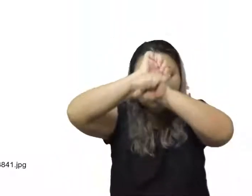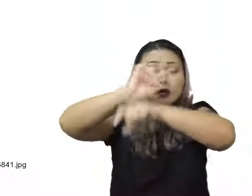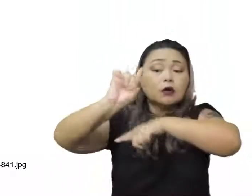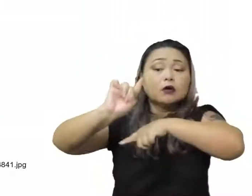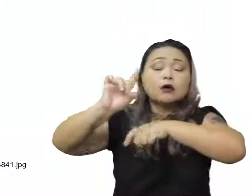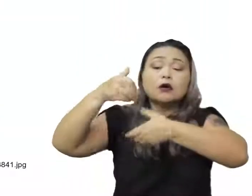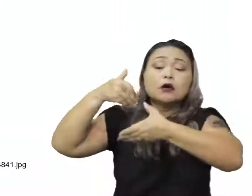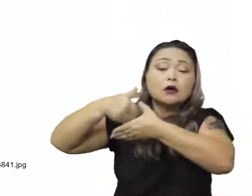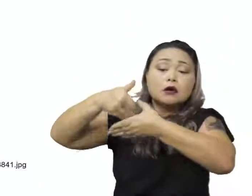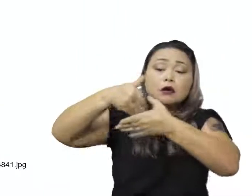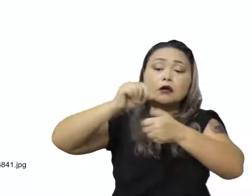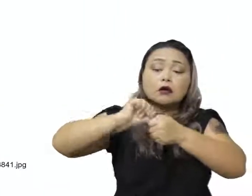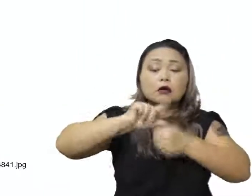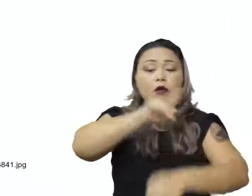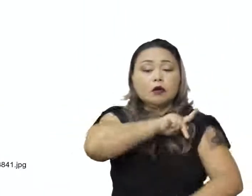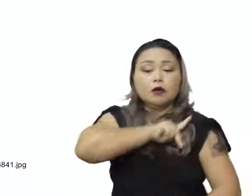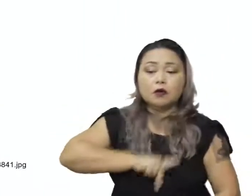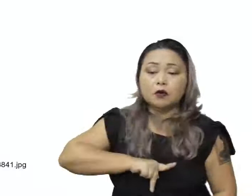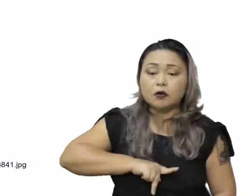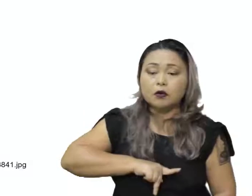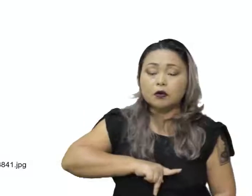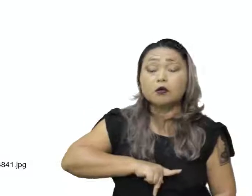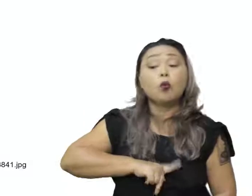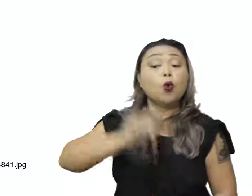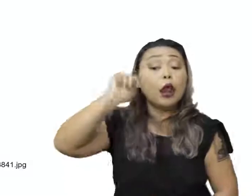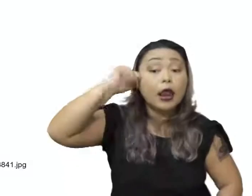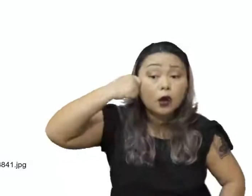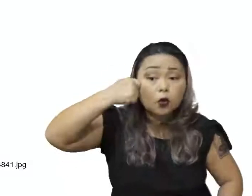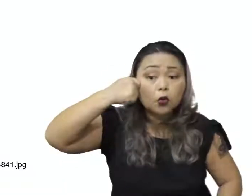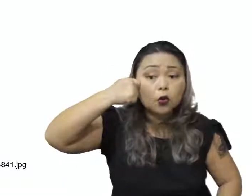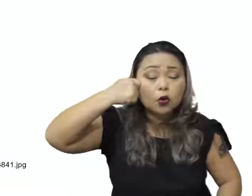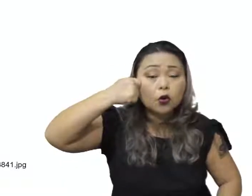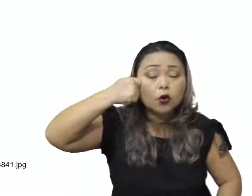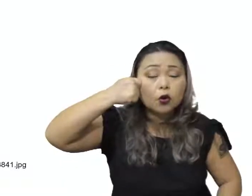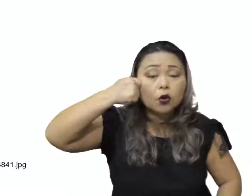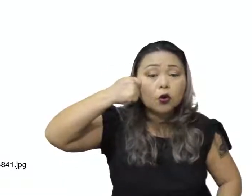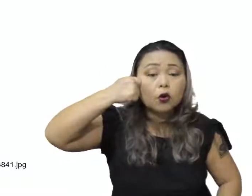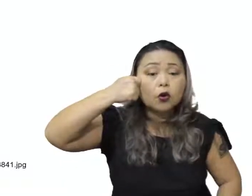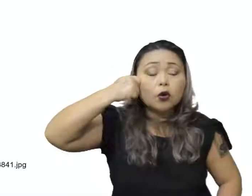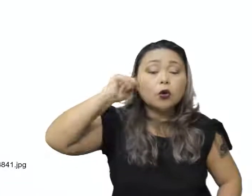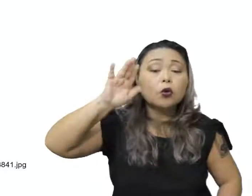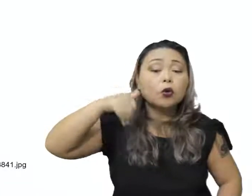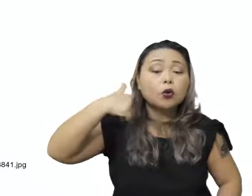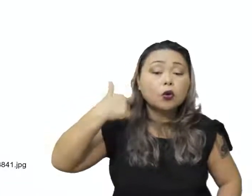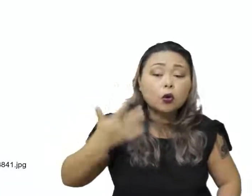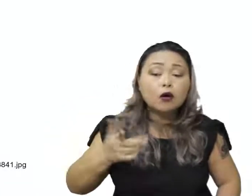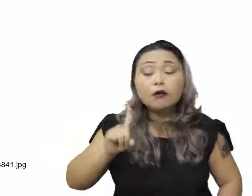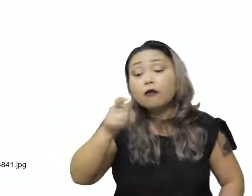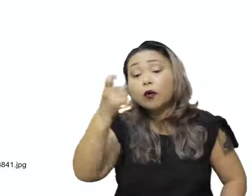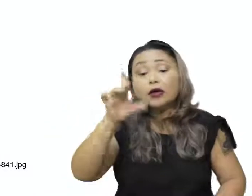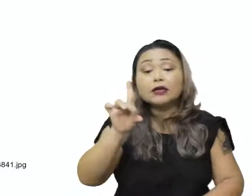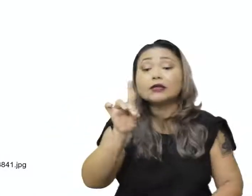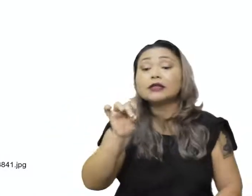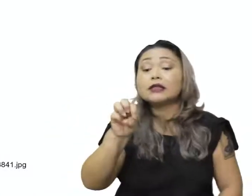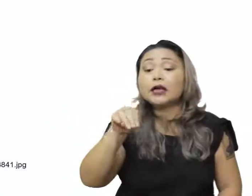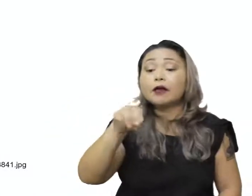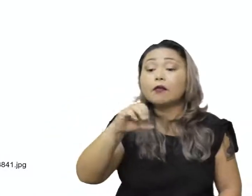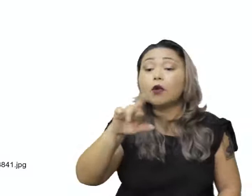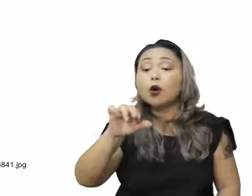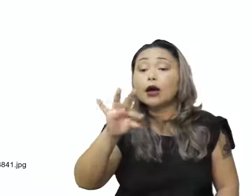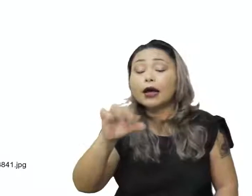elegeu um presidente negro, tá? Foi os democratas, que é